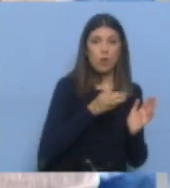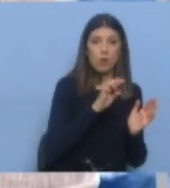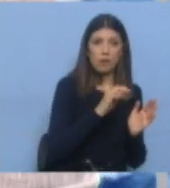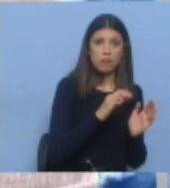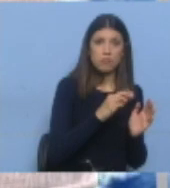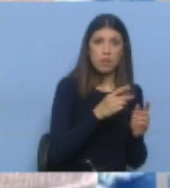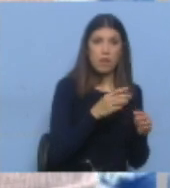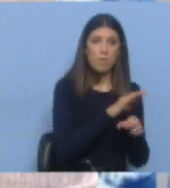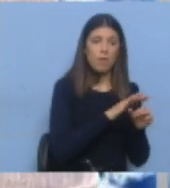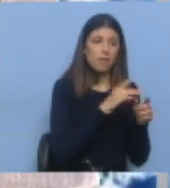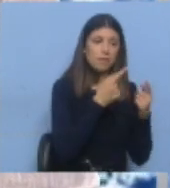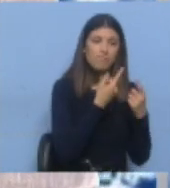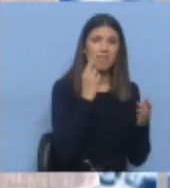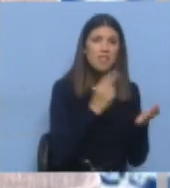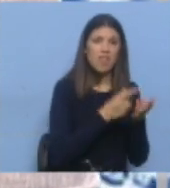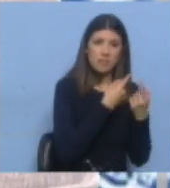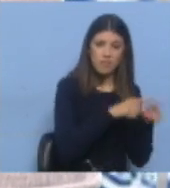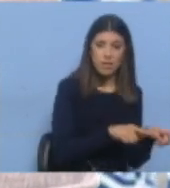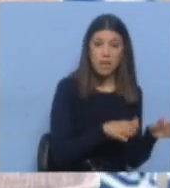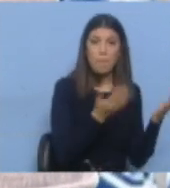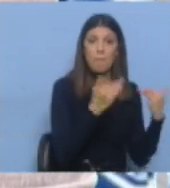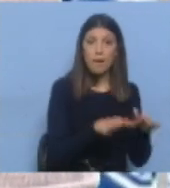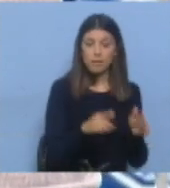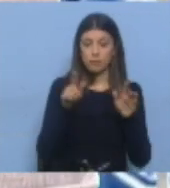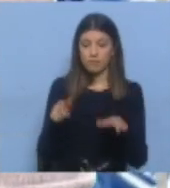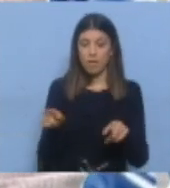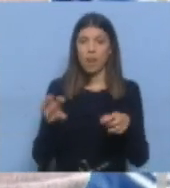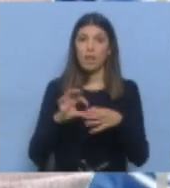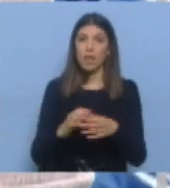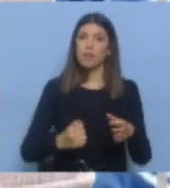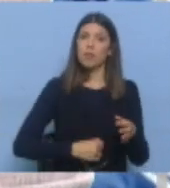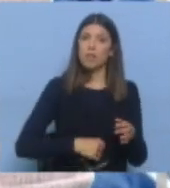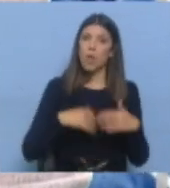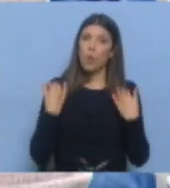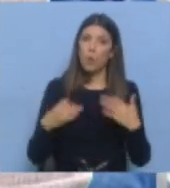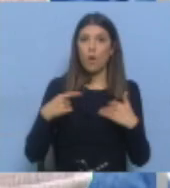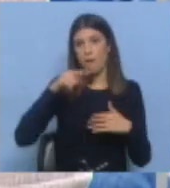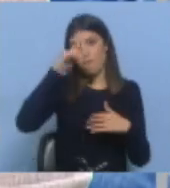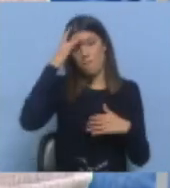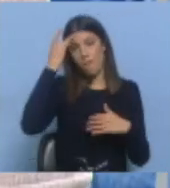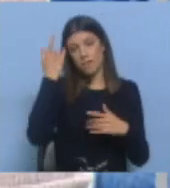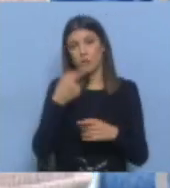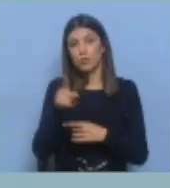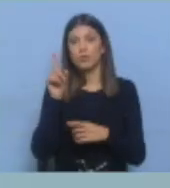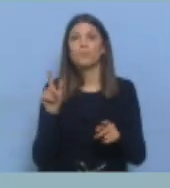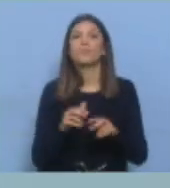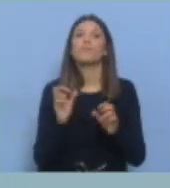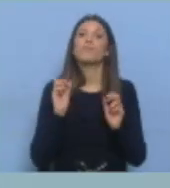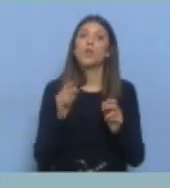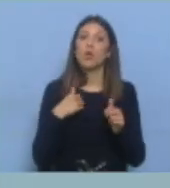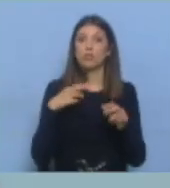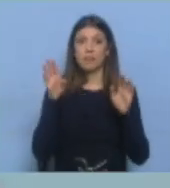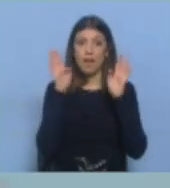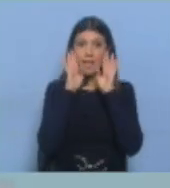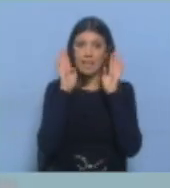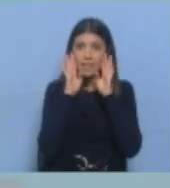vida concreta da comunidade católica não é fácil. E é também um foco de resistência até desse ponto de vista. Muito bem, nós continuamos atentos ao